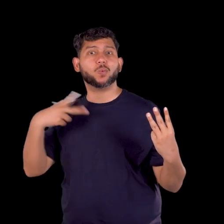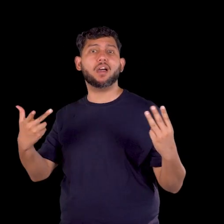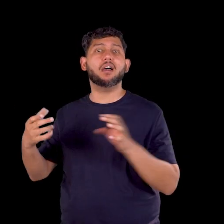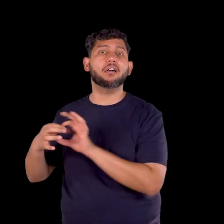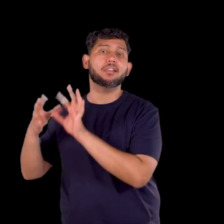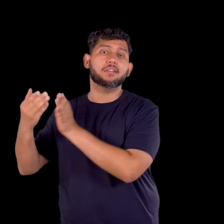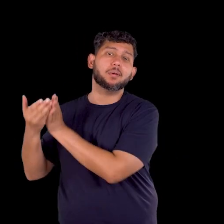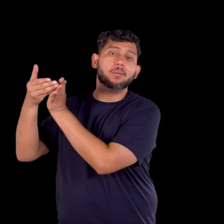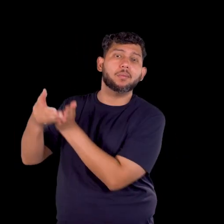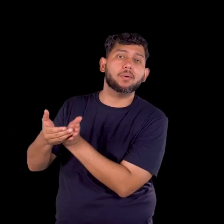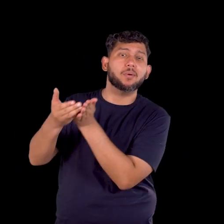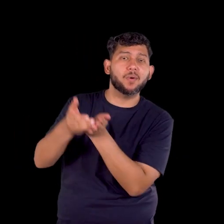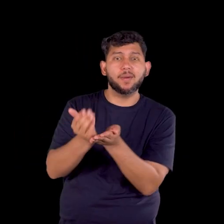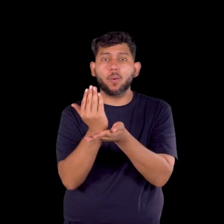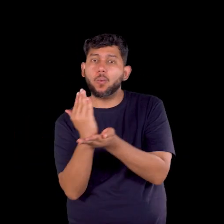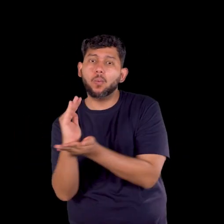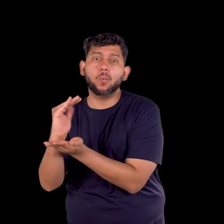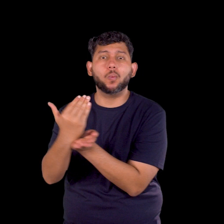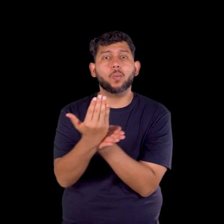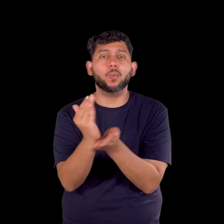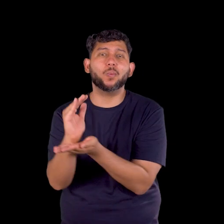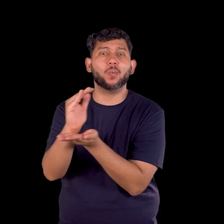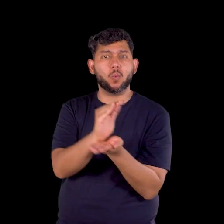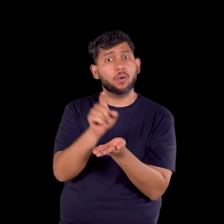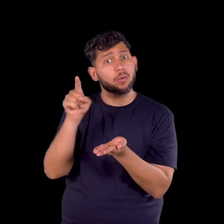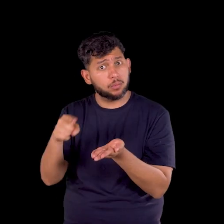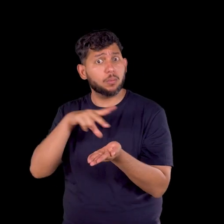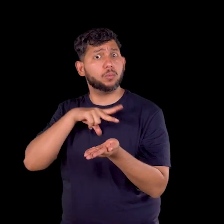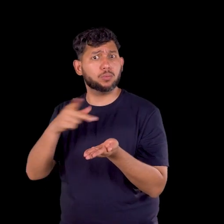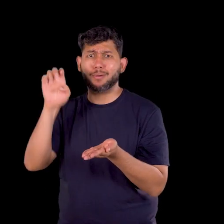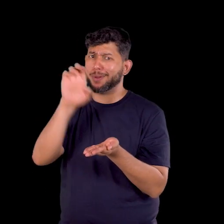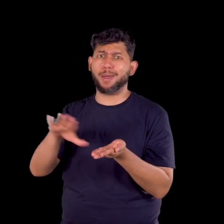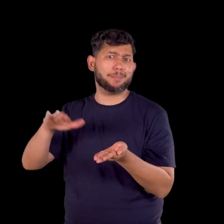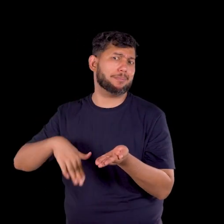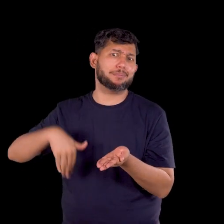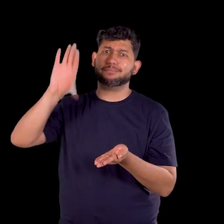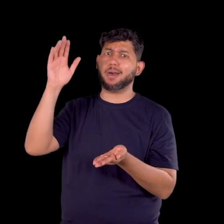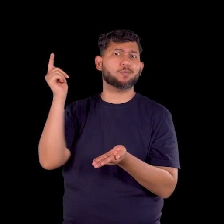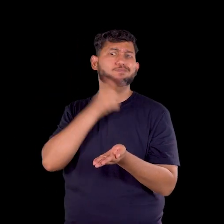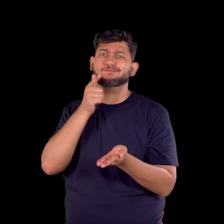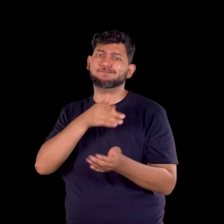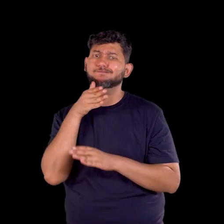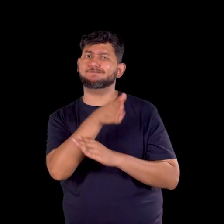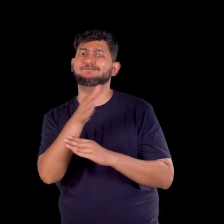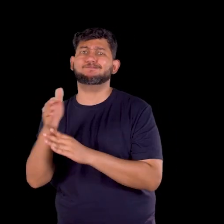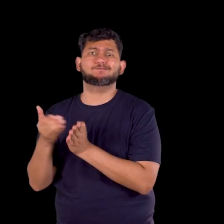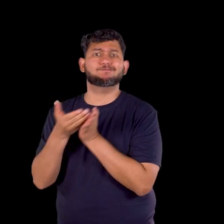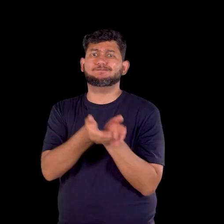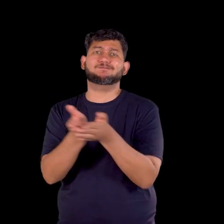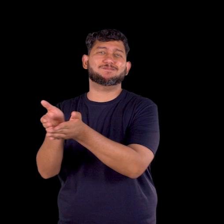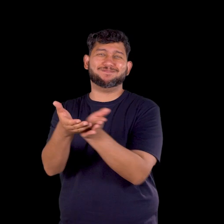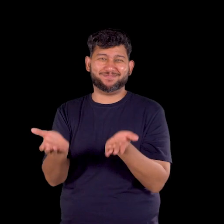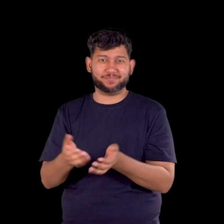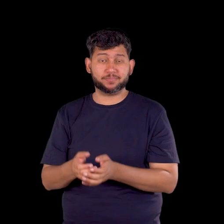marítimas favoráveis, se consolidaram como os maiores navegantes europeus depois da Idade Média. A exploração do